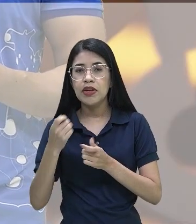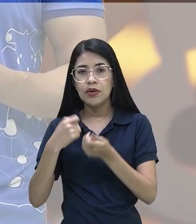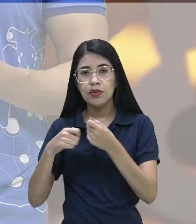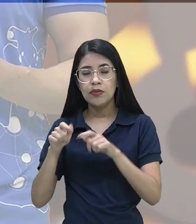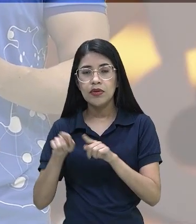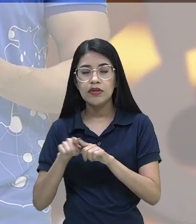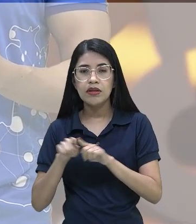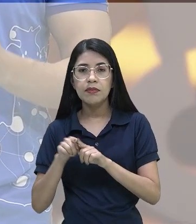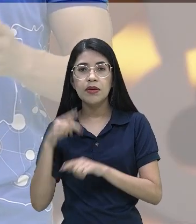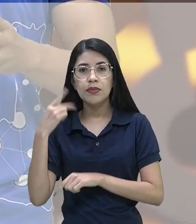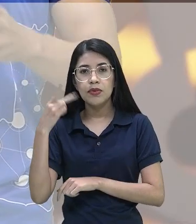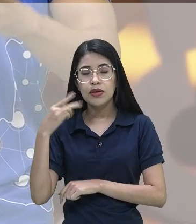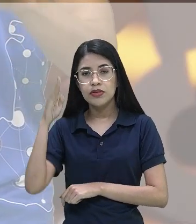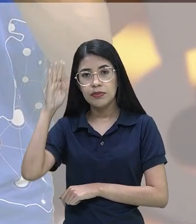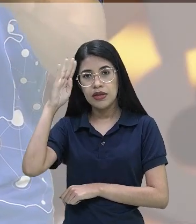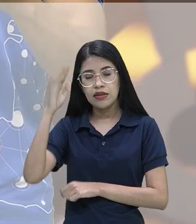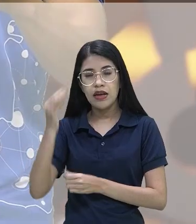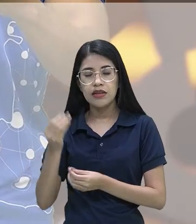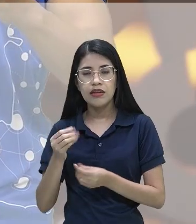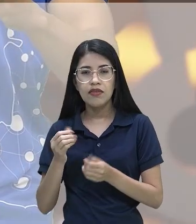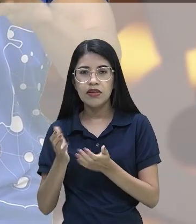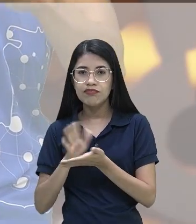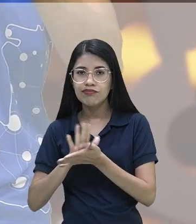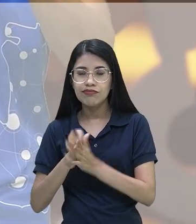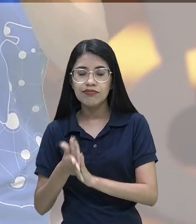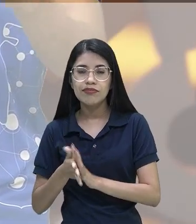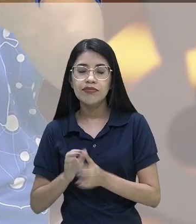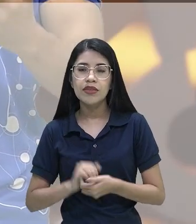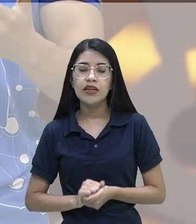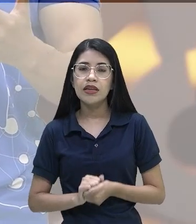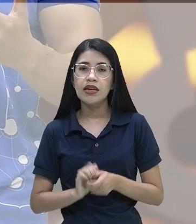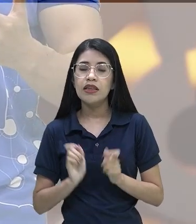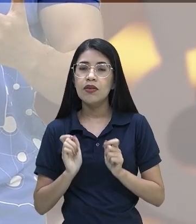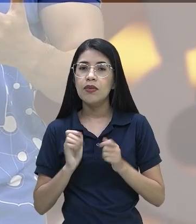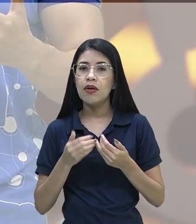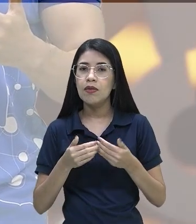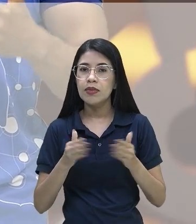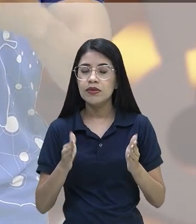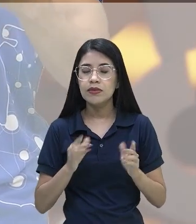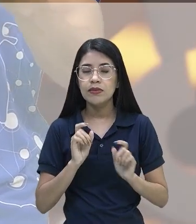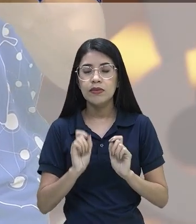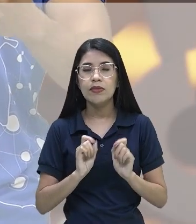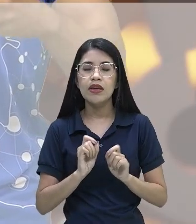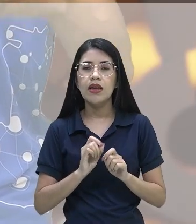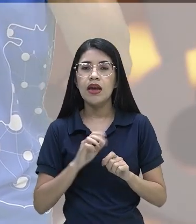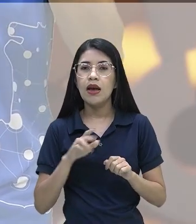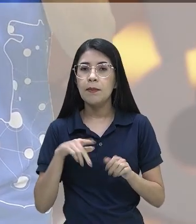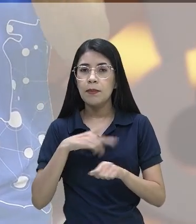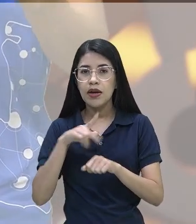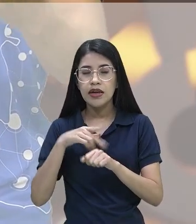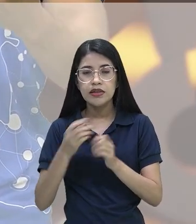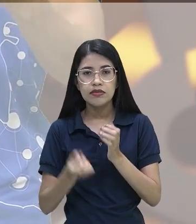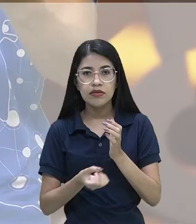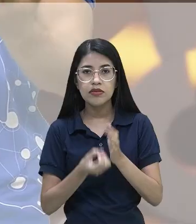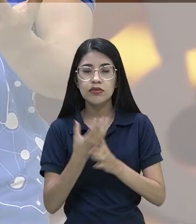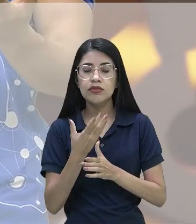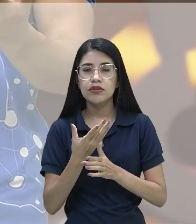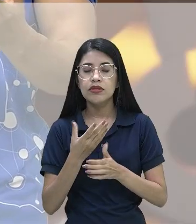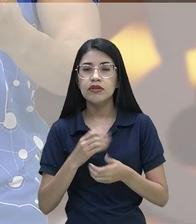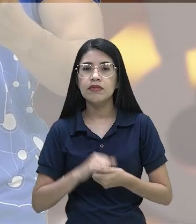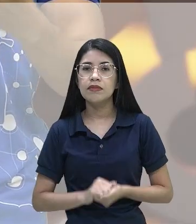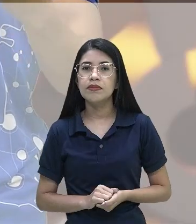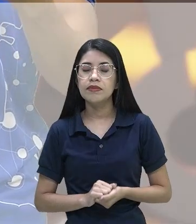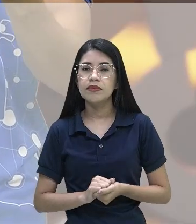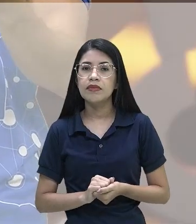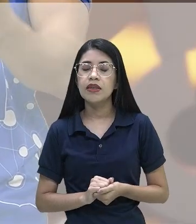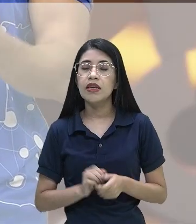como político e militar. Isso deu espaço para novas potências surgirem, para outros países surgirem